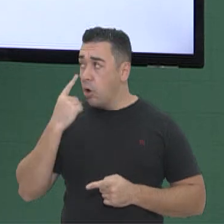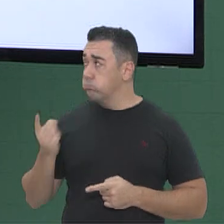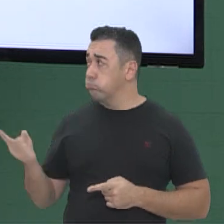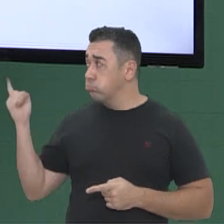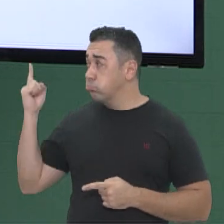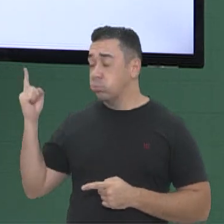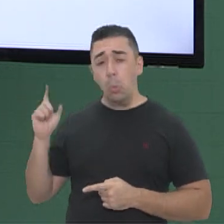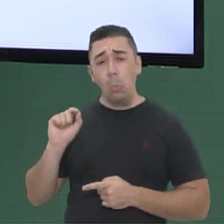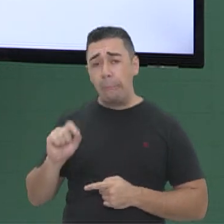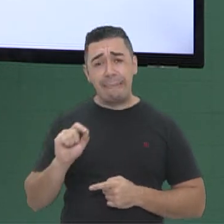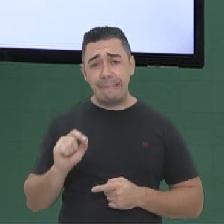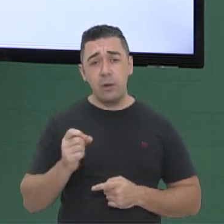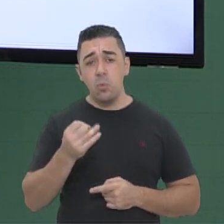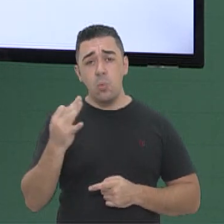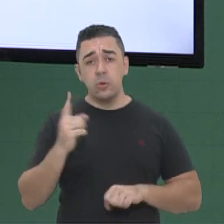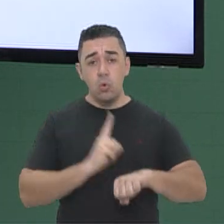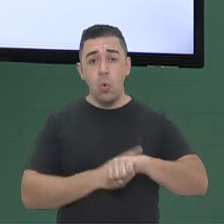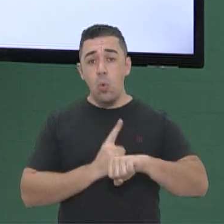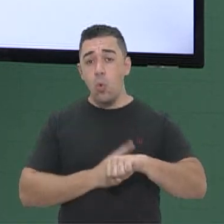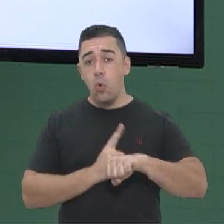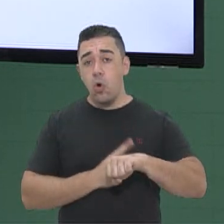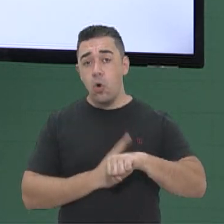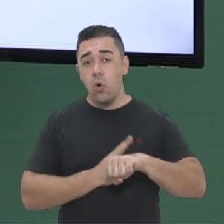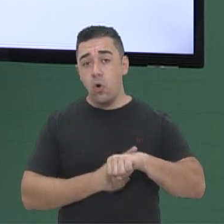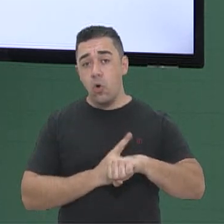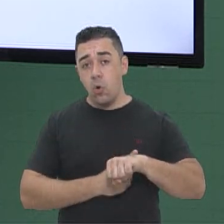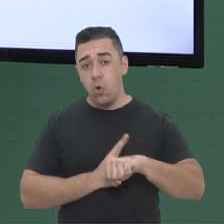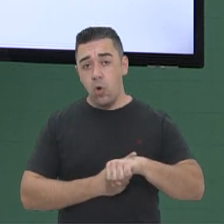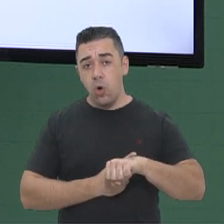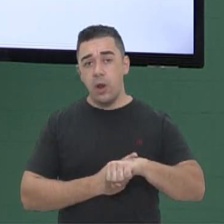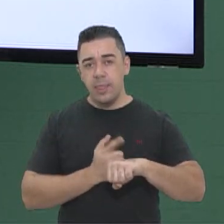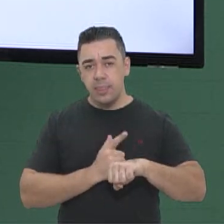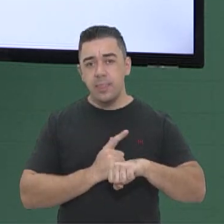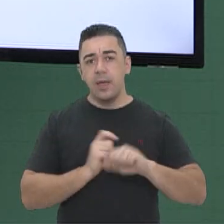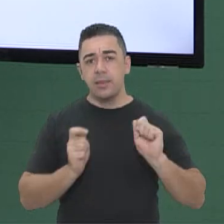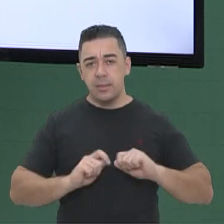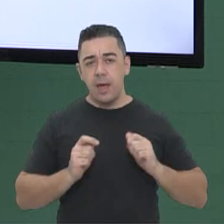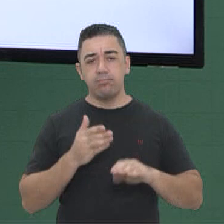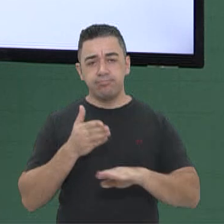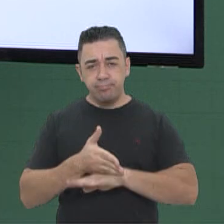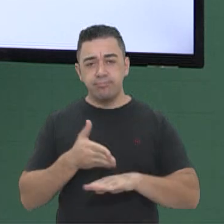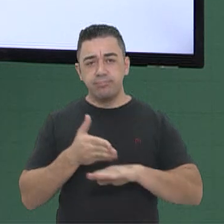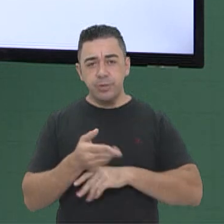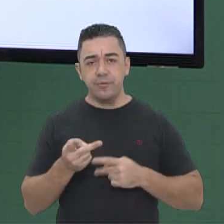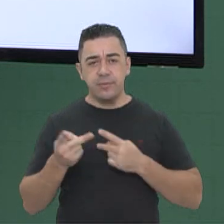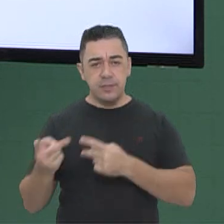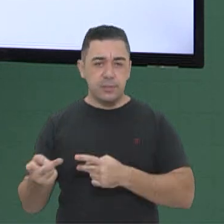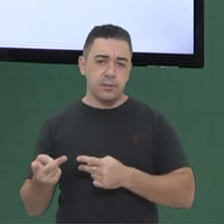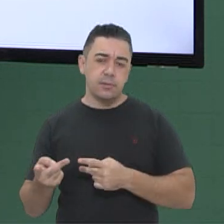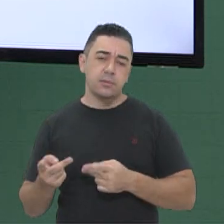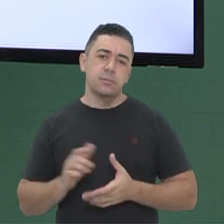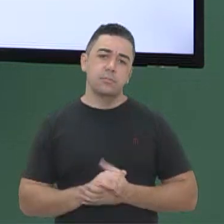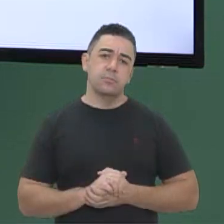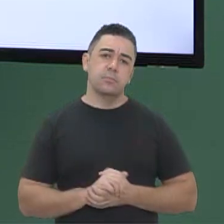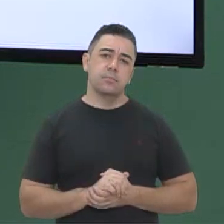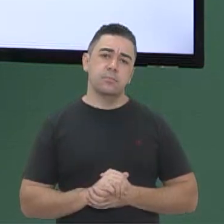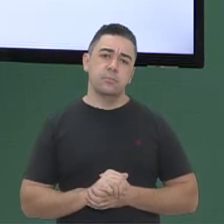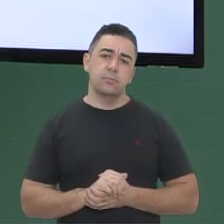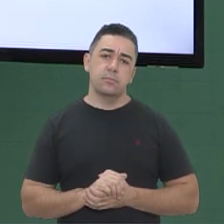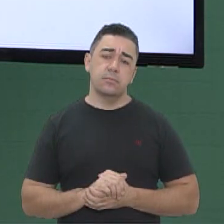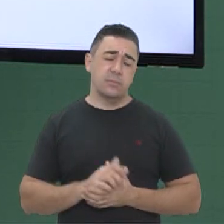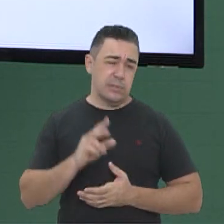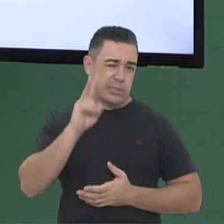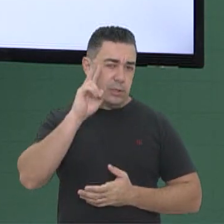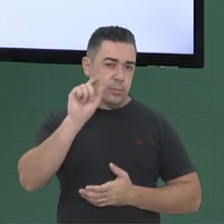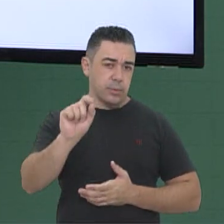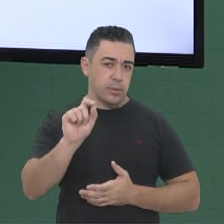contar aqui quantos horários, né, nós temos aqui disponíveis para fazer essa visitação.